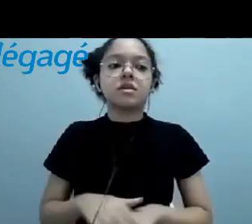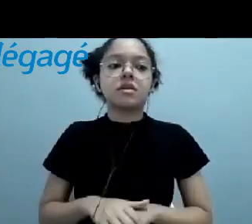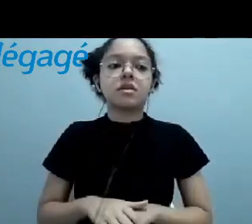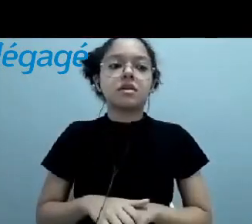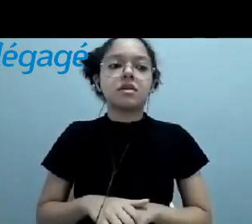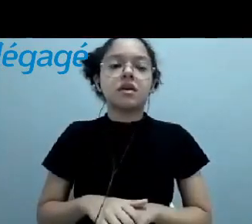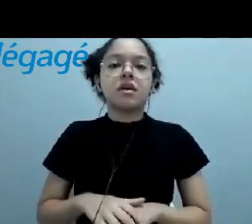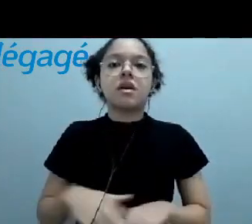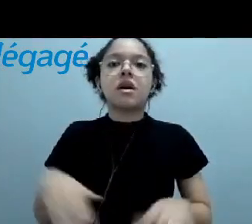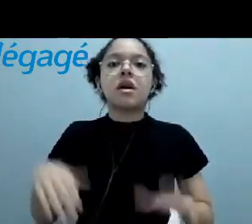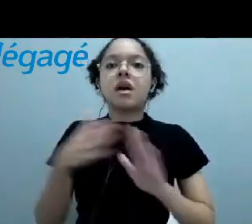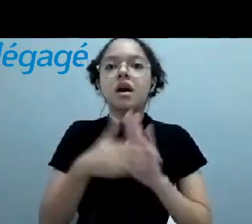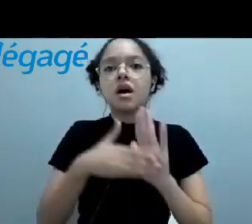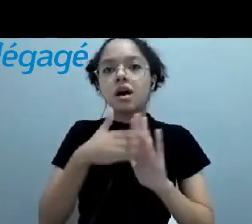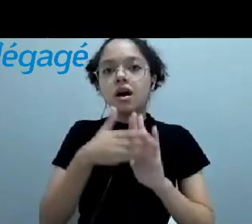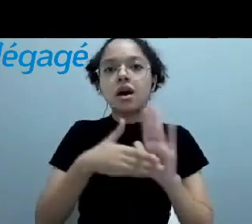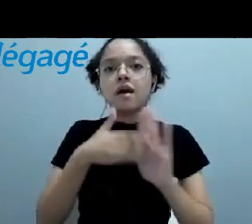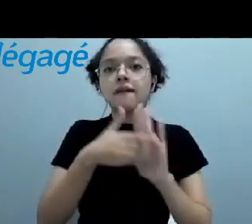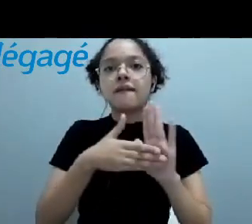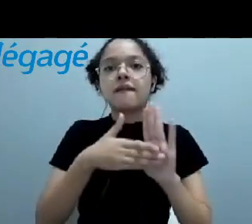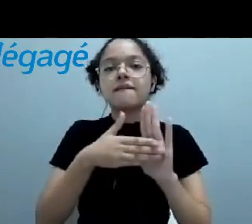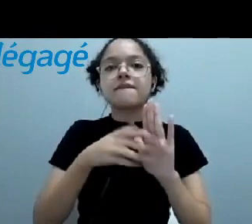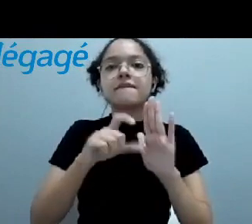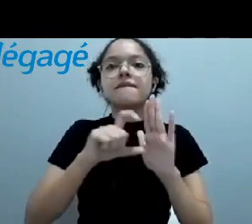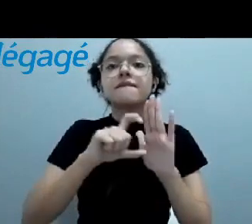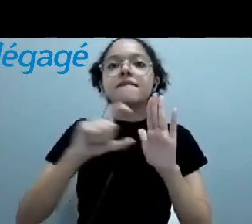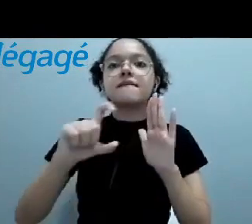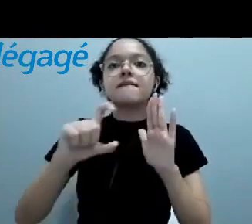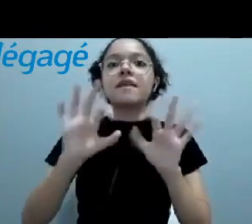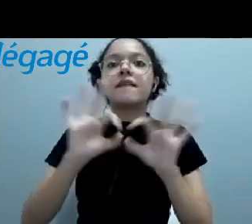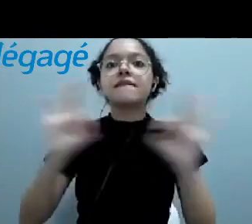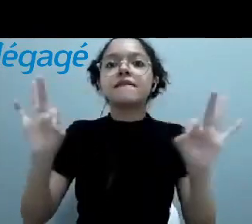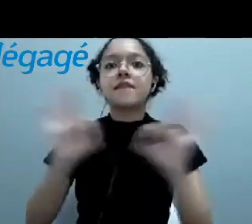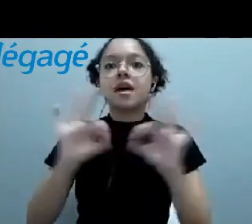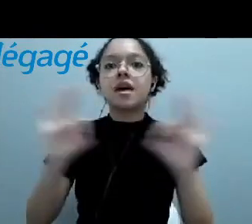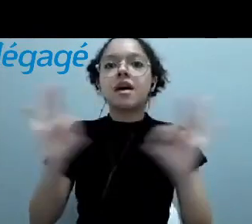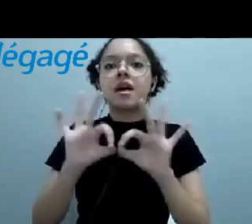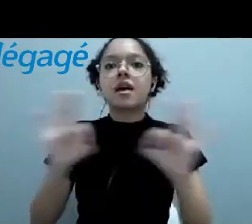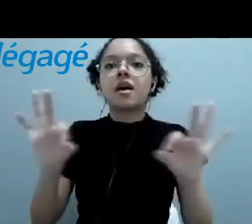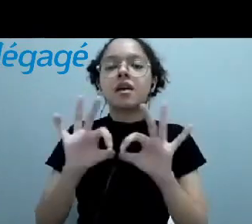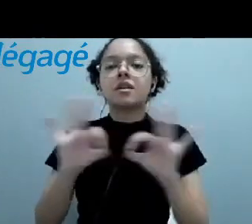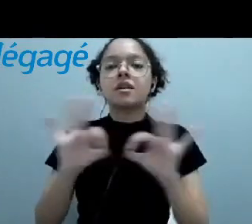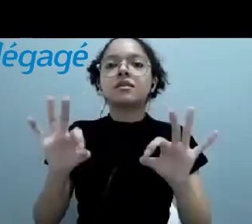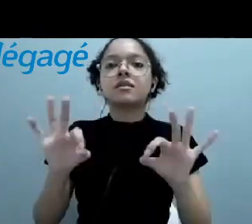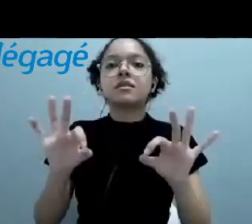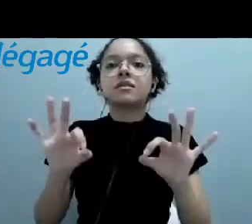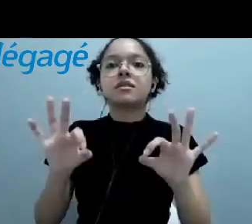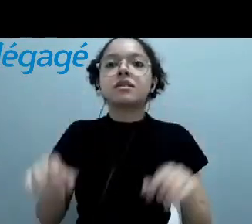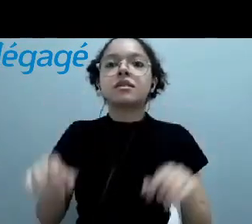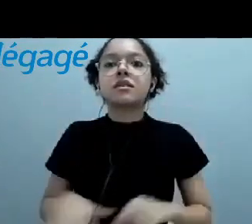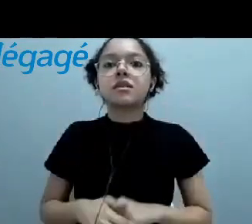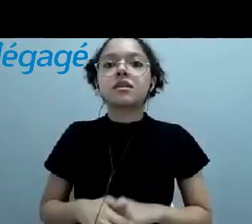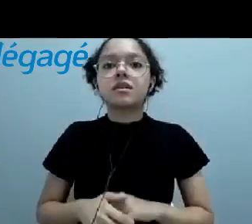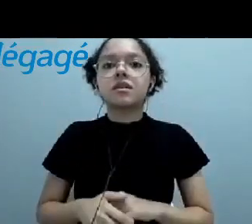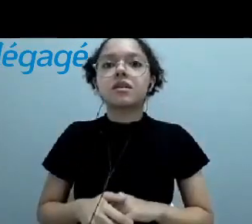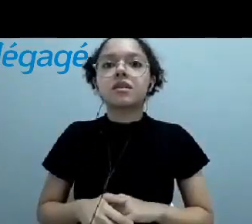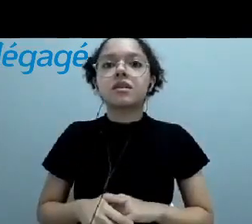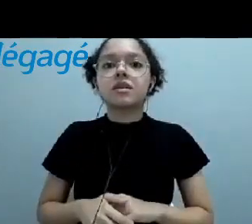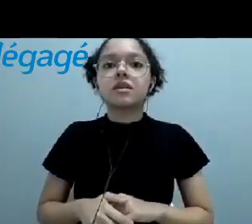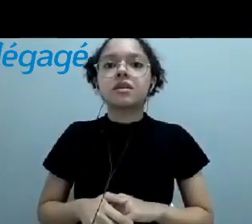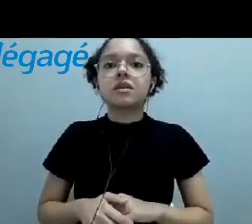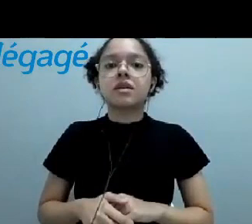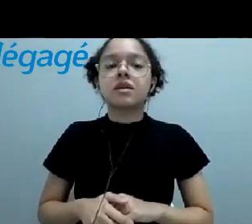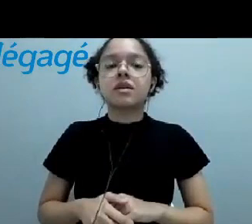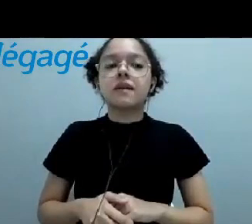Emoto, pegou um balde d'água, duas caixas de som bem grandes, e aí ficou emitindo